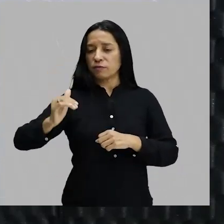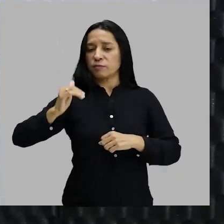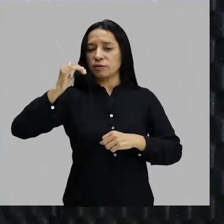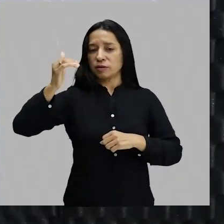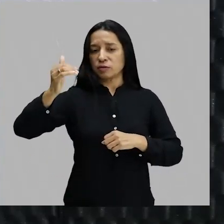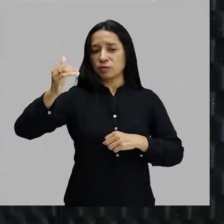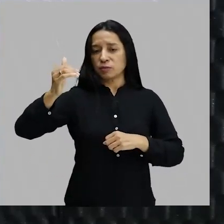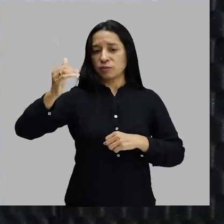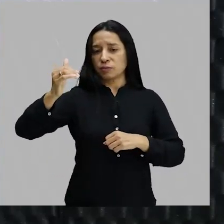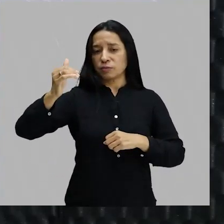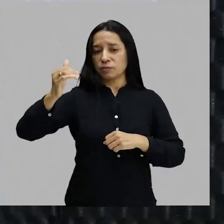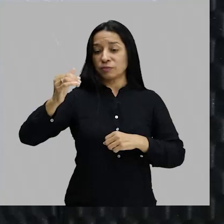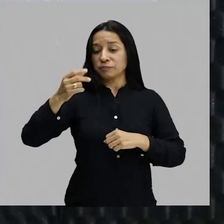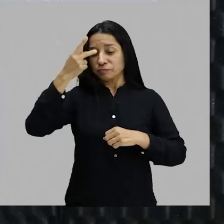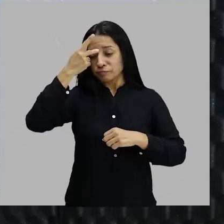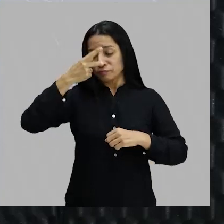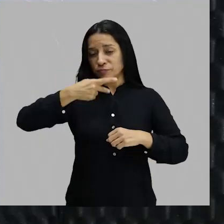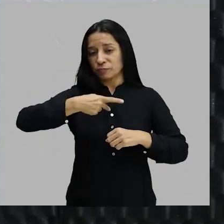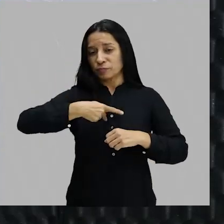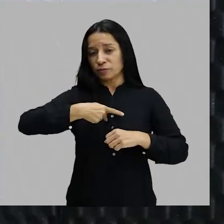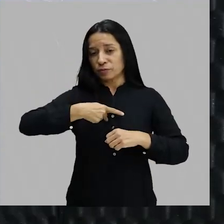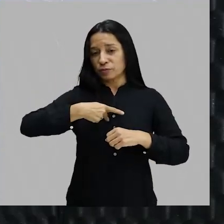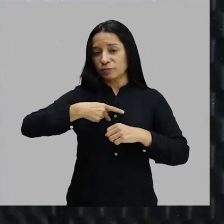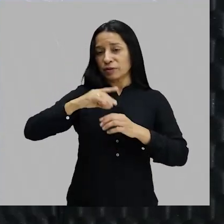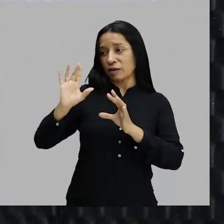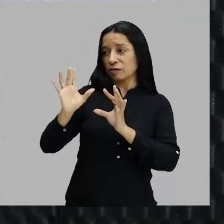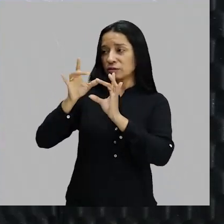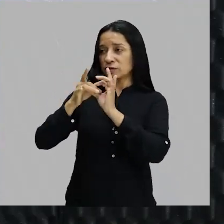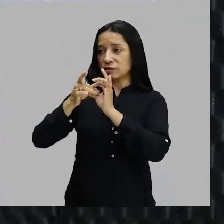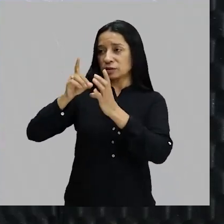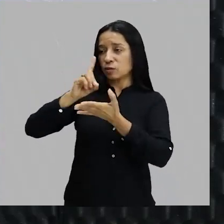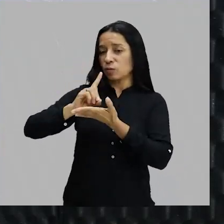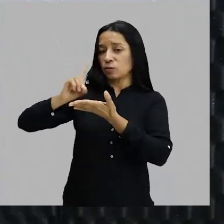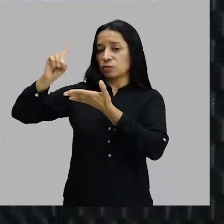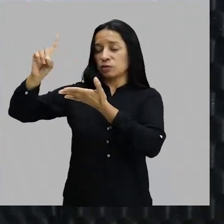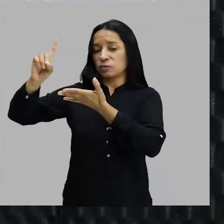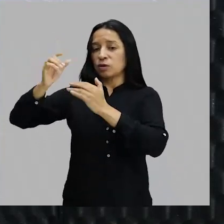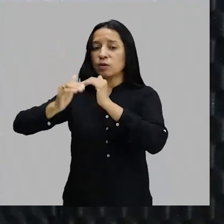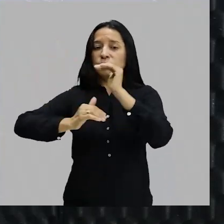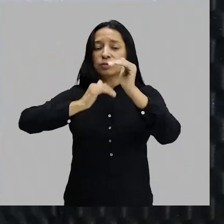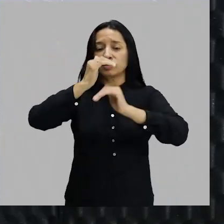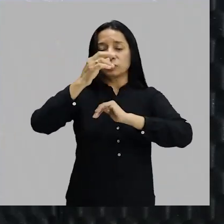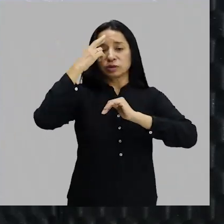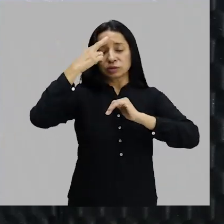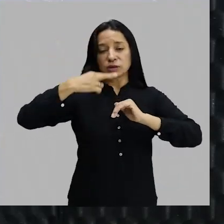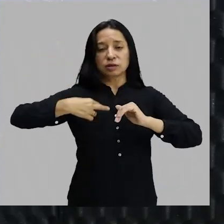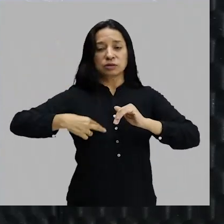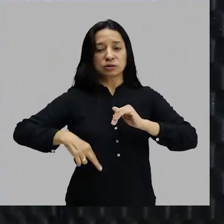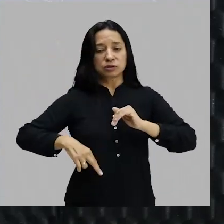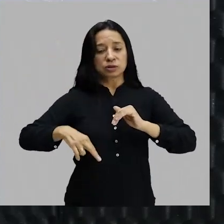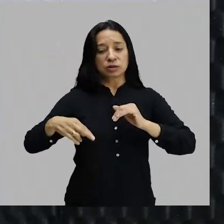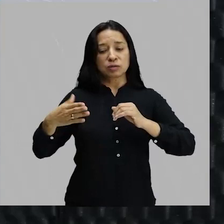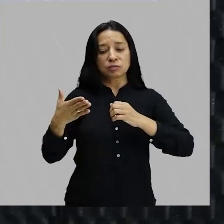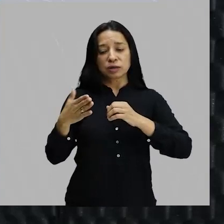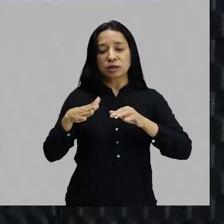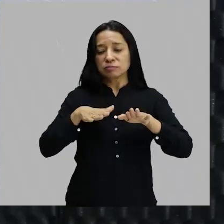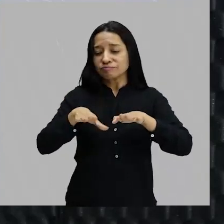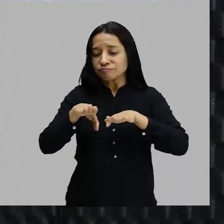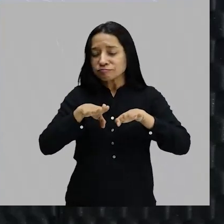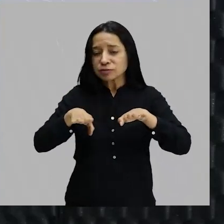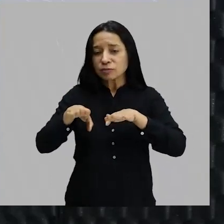ligação direta divina com Deus. E aí é nesse processo que a religião cristã se estabelece como força máxima